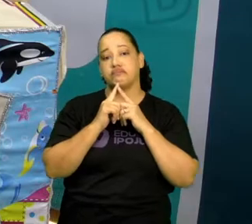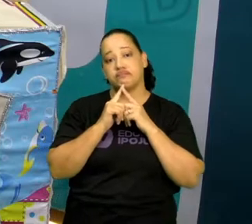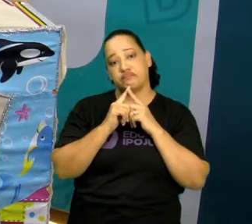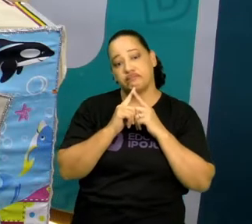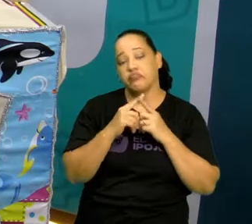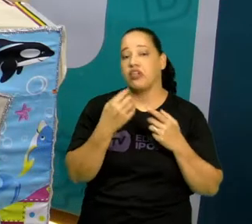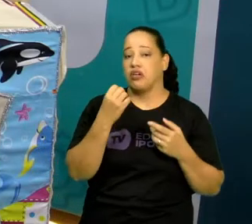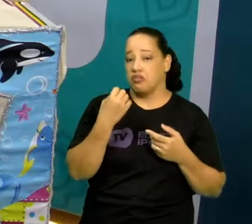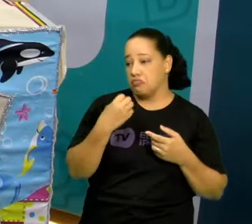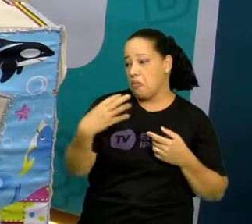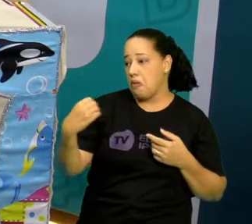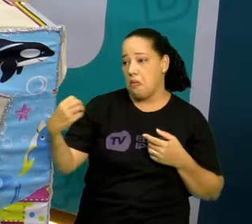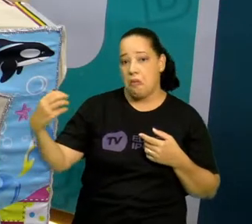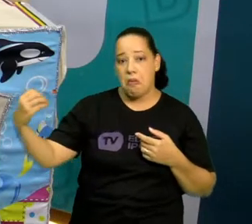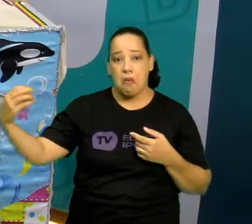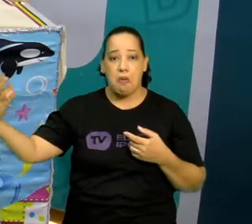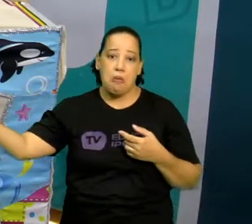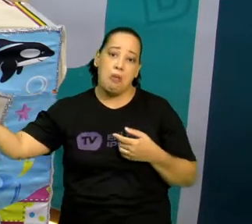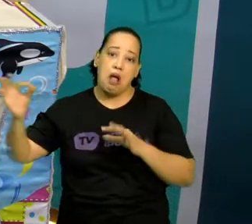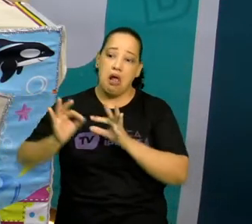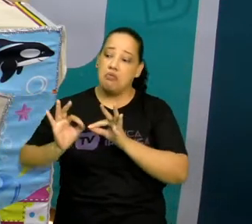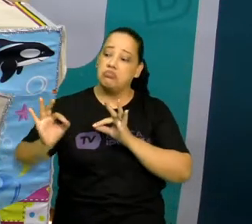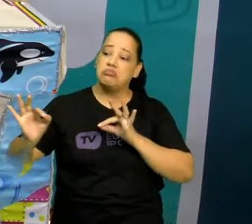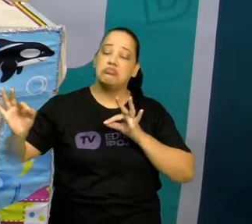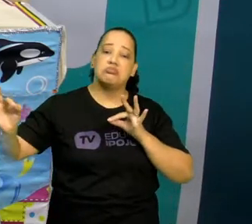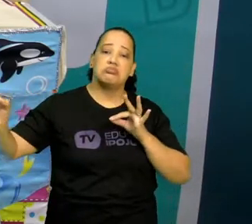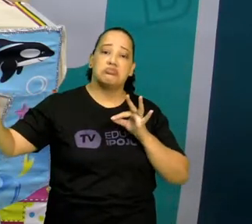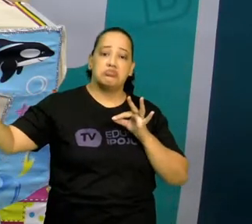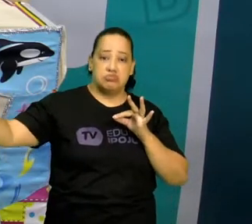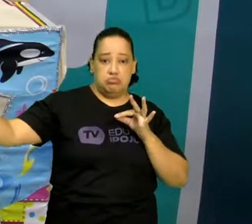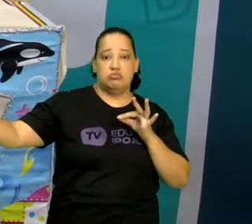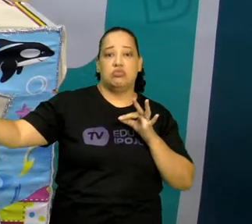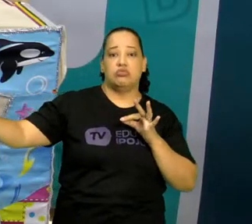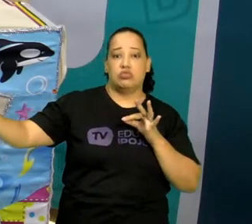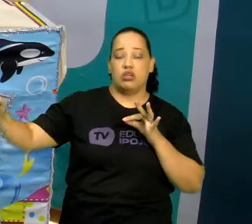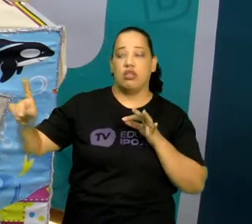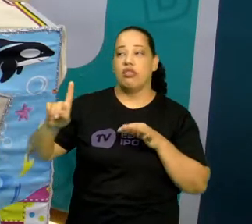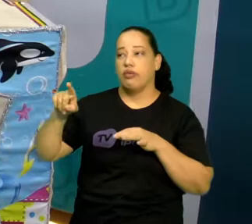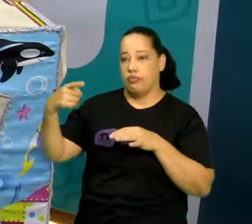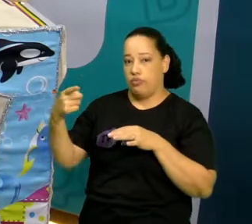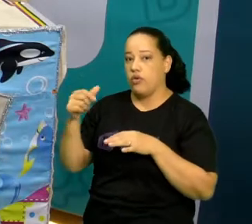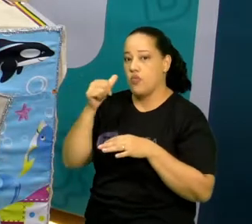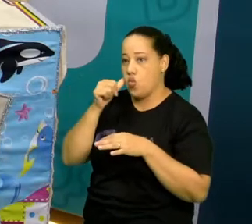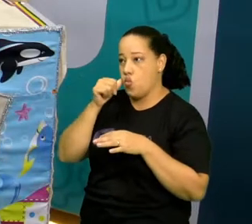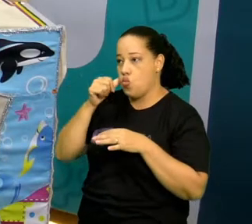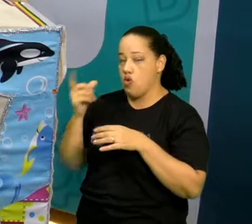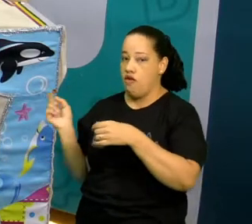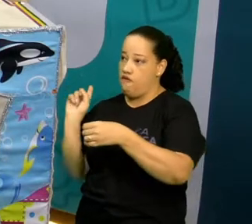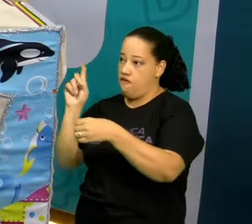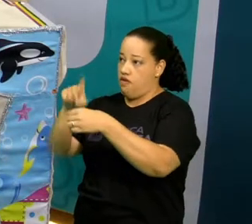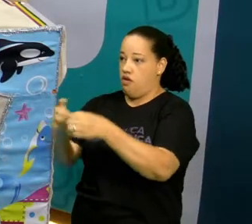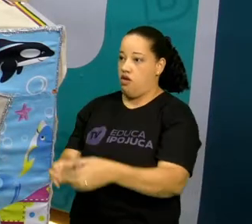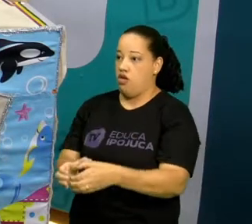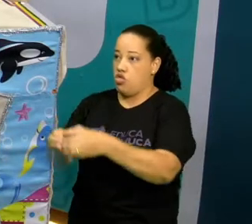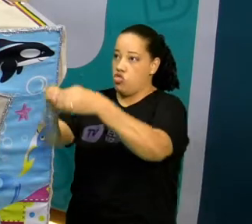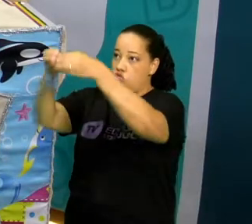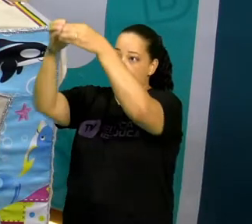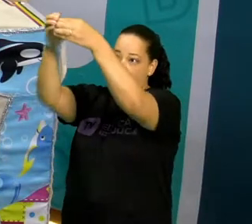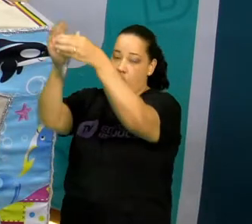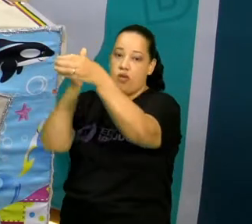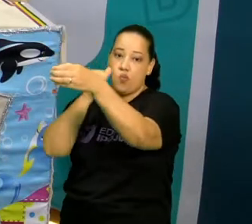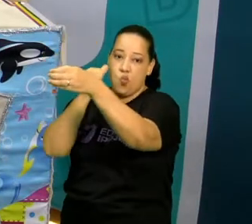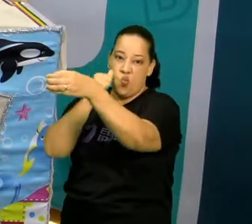ela e deixou ela num lugar bem distante. Voltou e ficou na torre, esperando o príncipe.